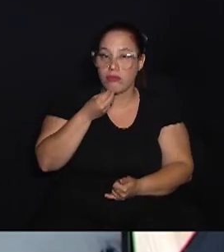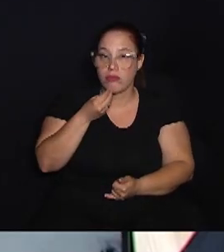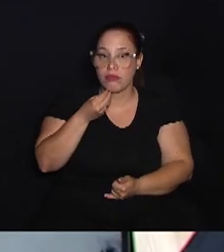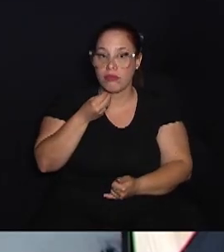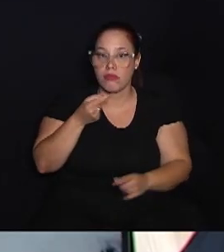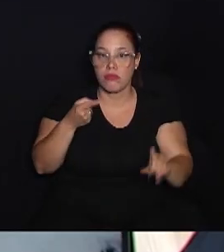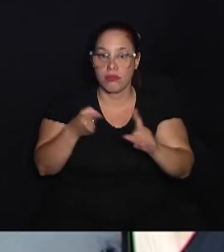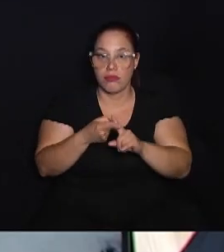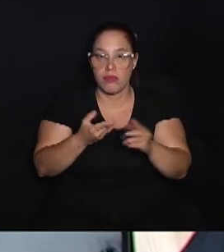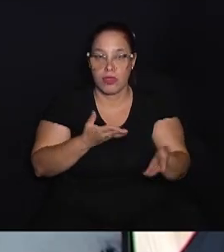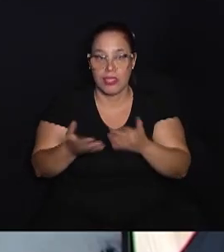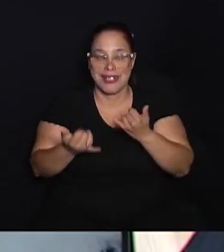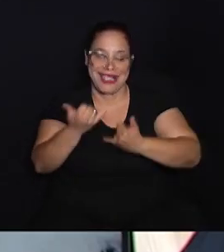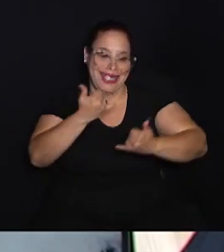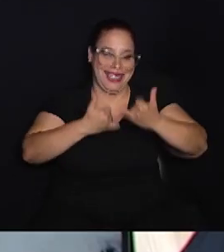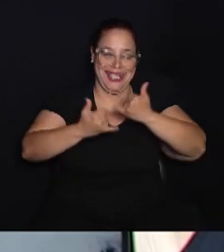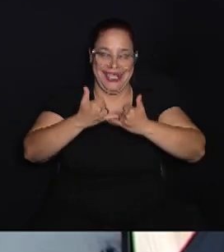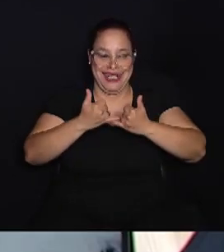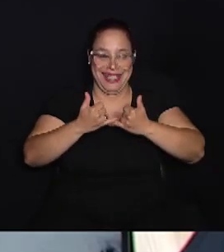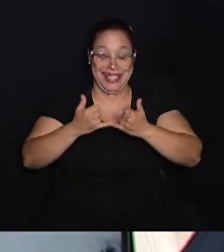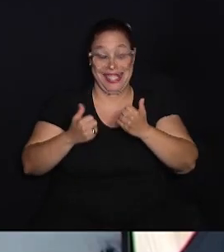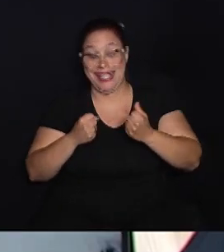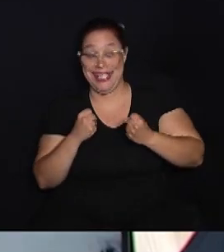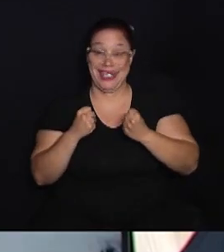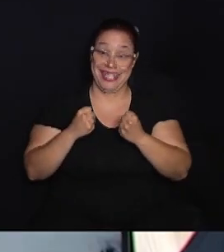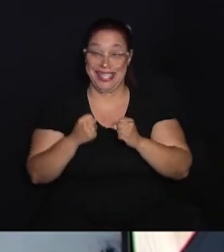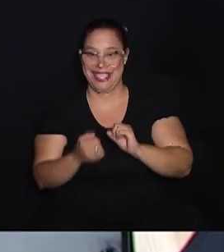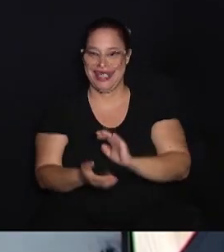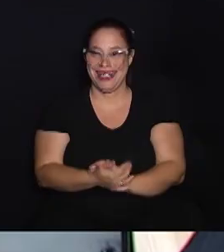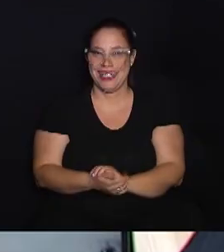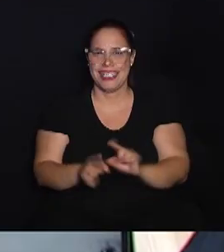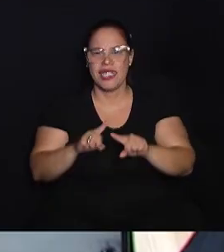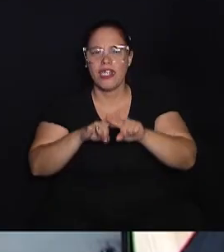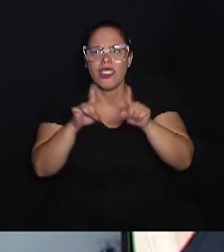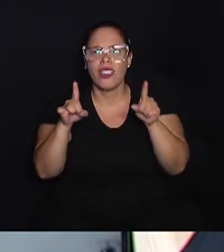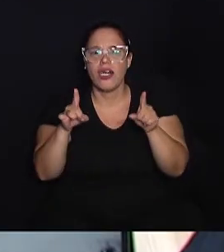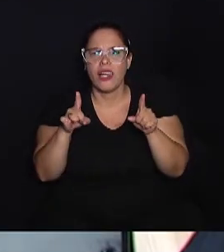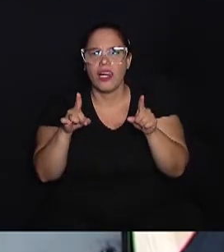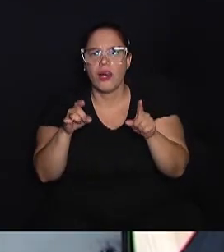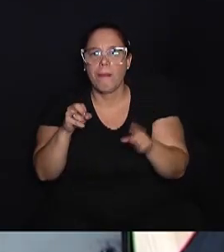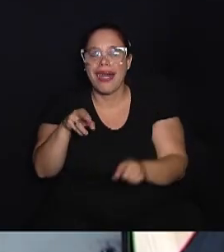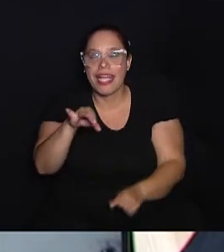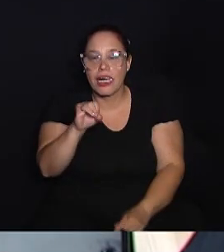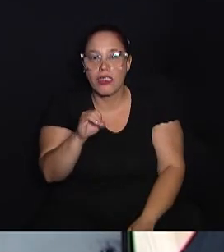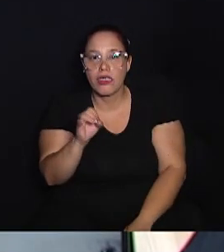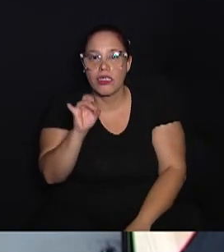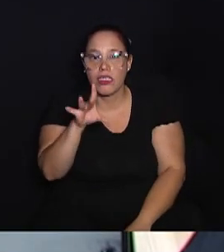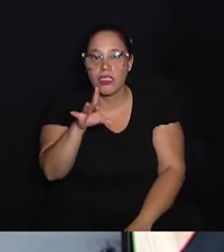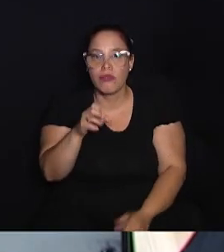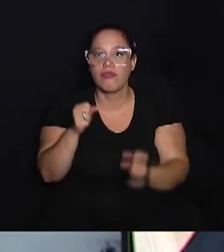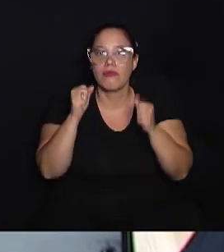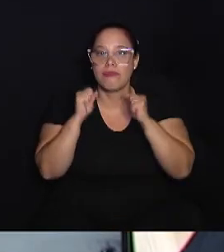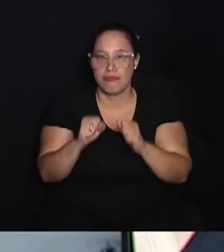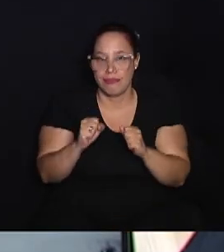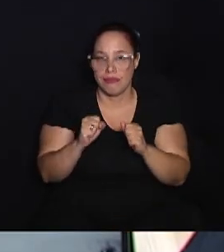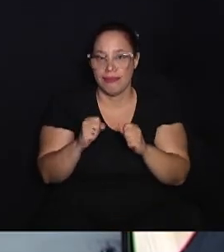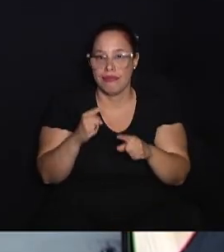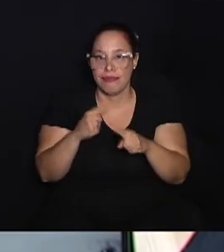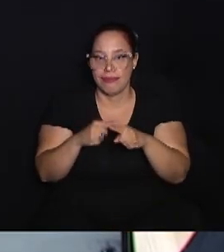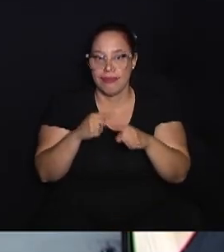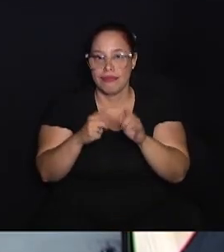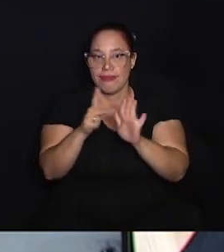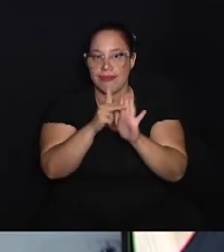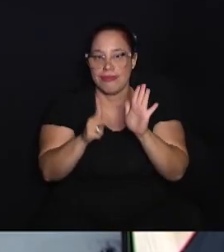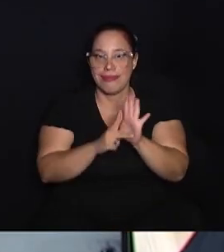eles com o objetivo de proporcionar lazer e diversão mas o parcão